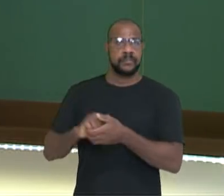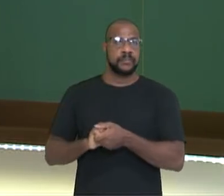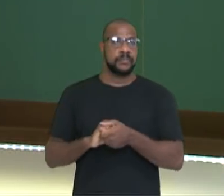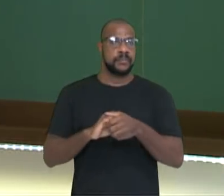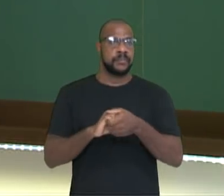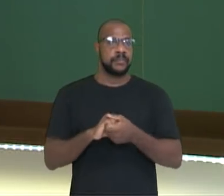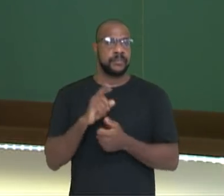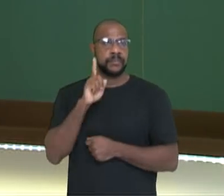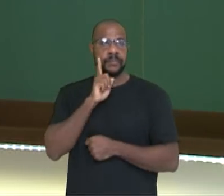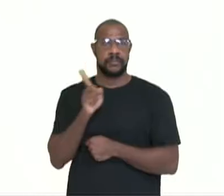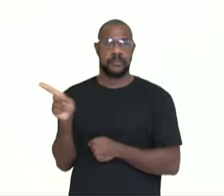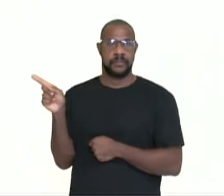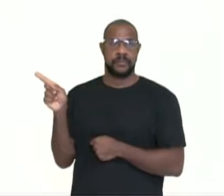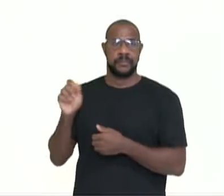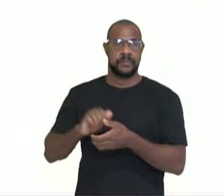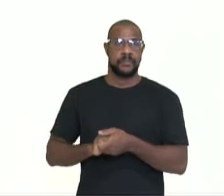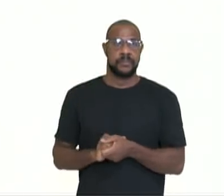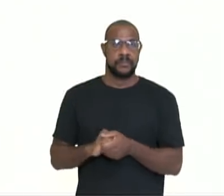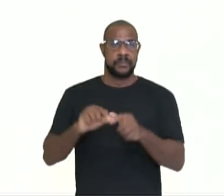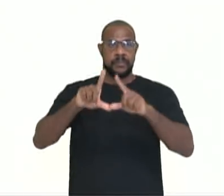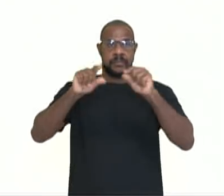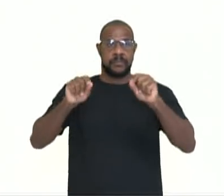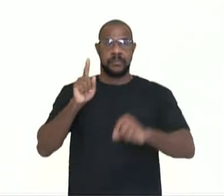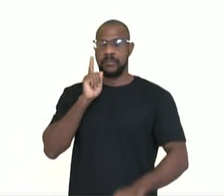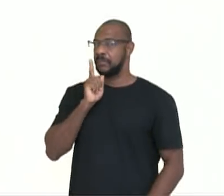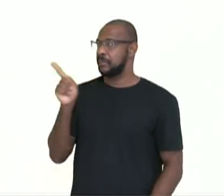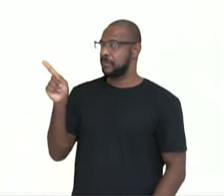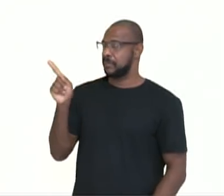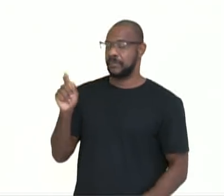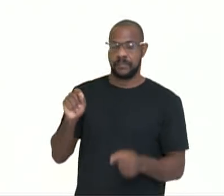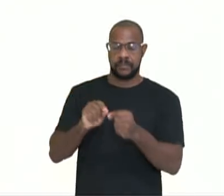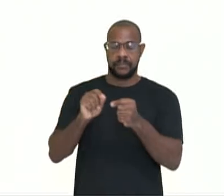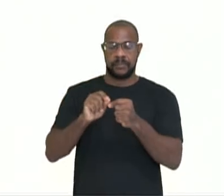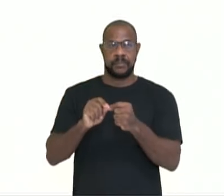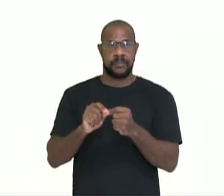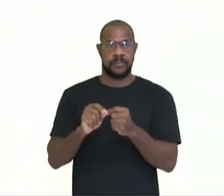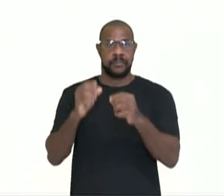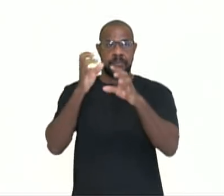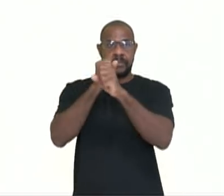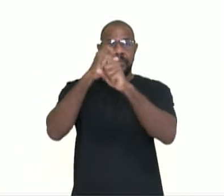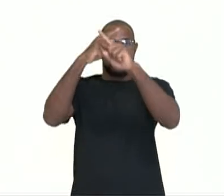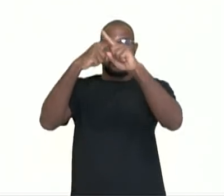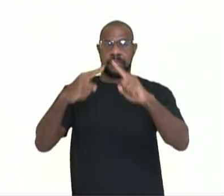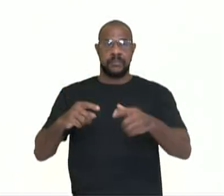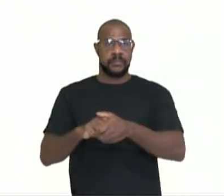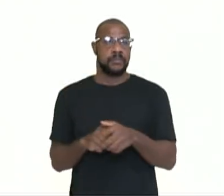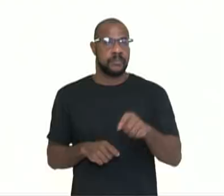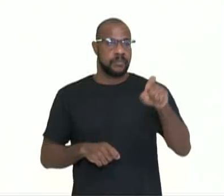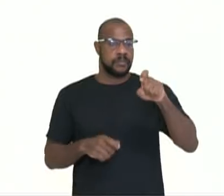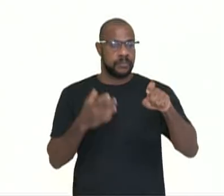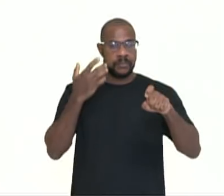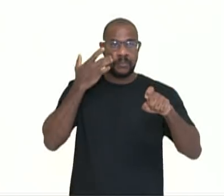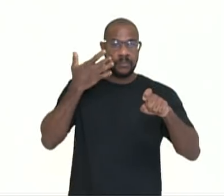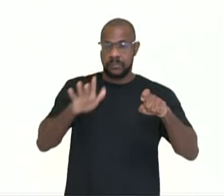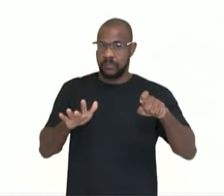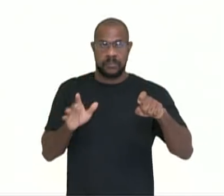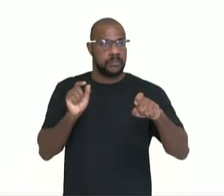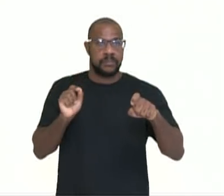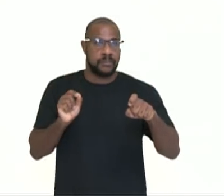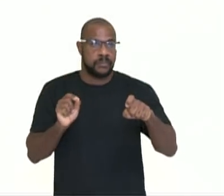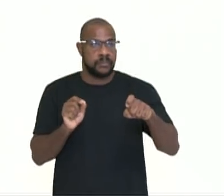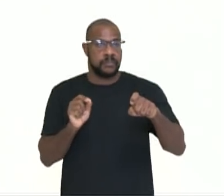30 graus, equivale a 60 minutos, que é 1 hora. O x, que eu não sei qual que é o ângulo em